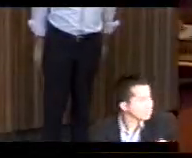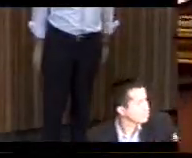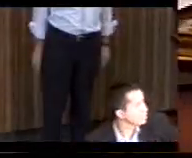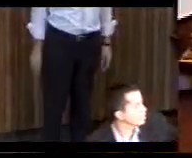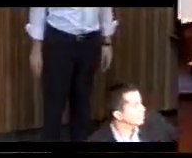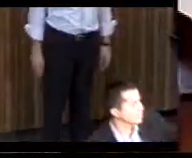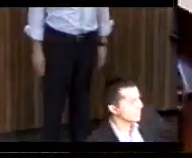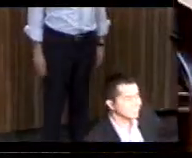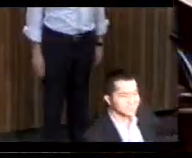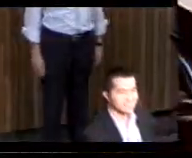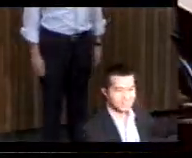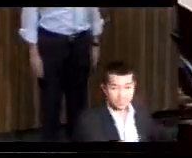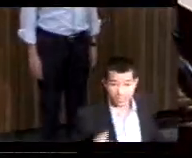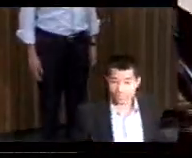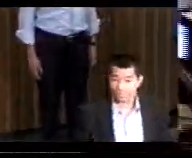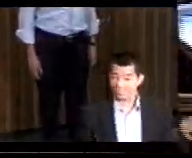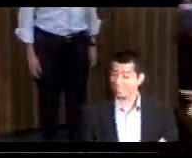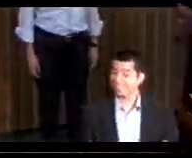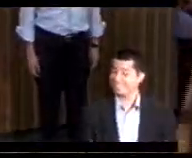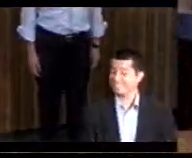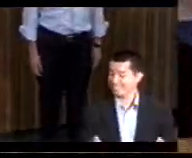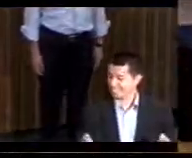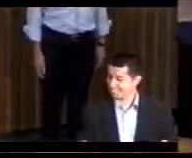é imensurável